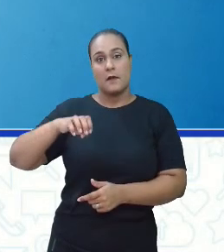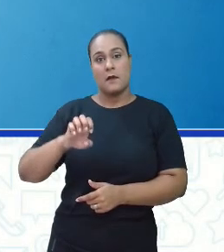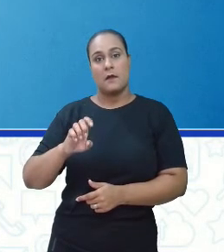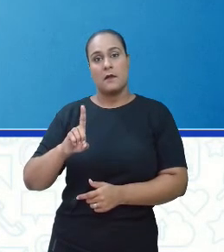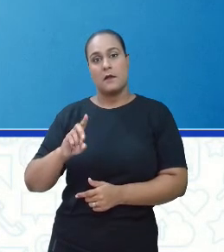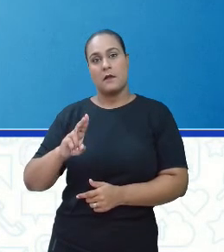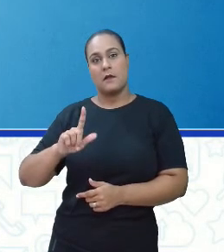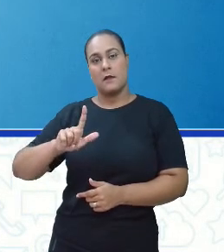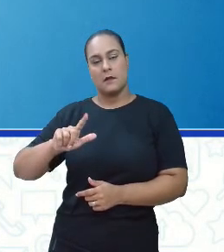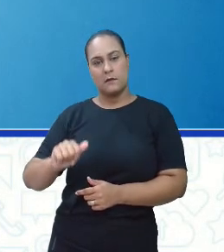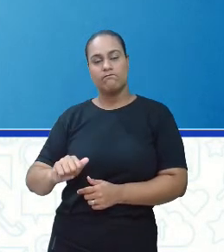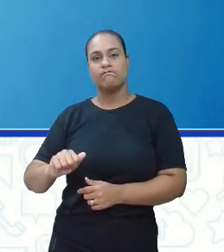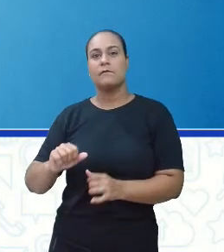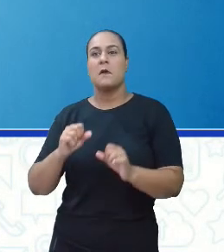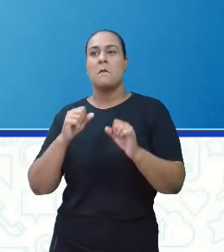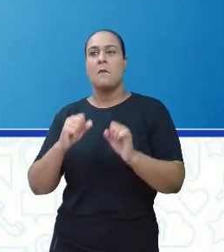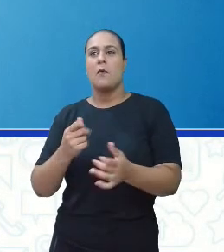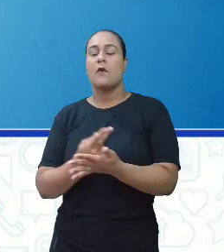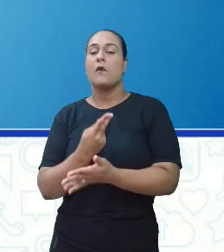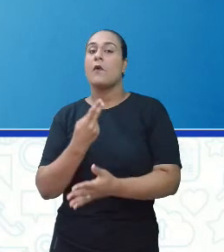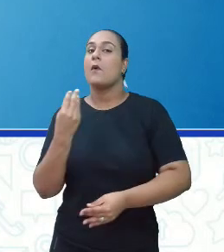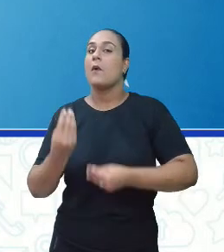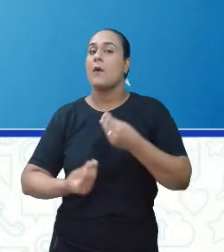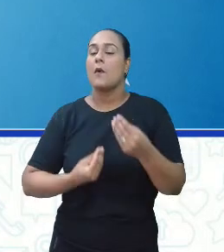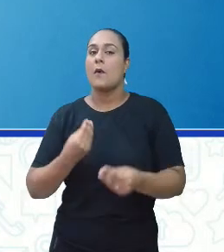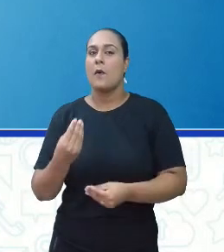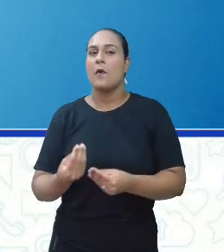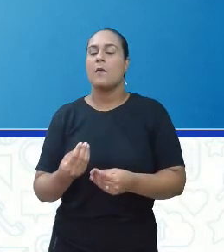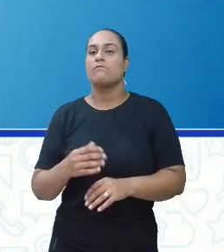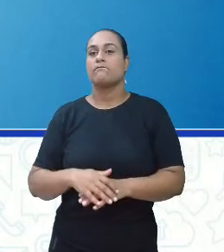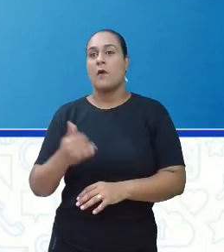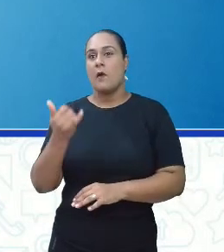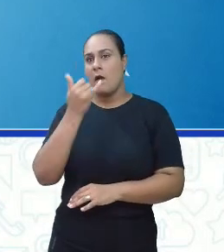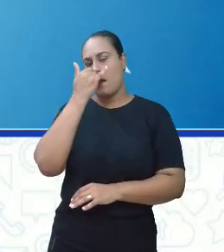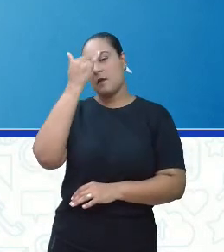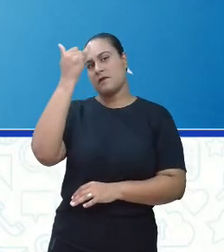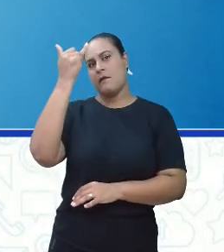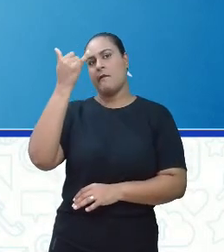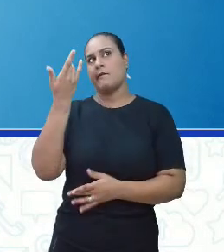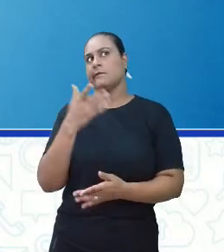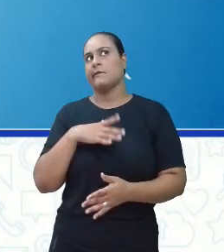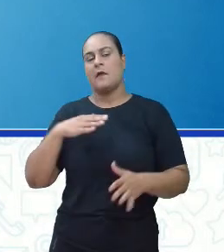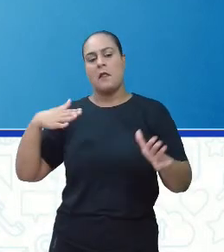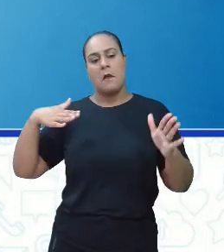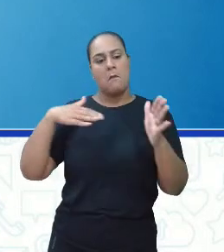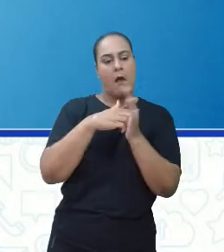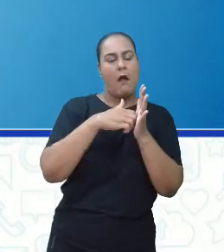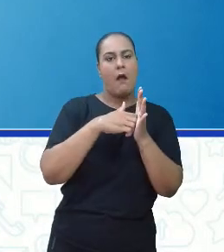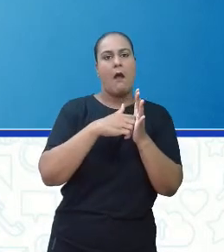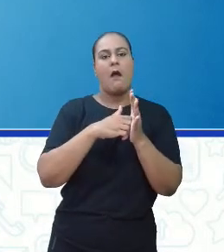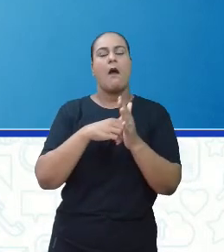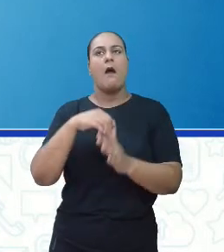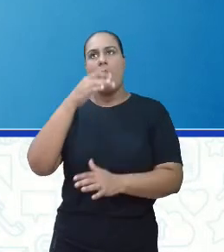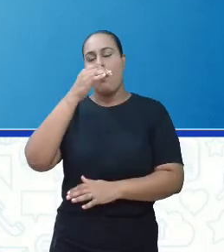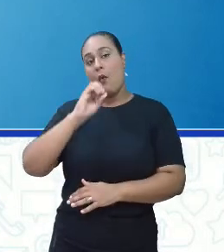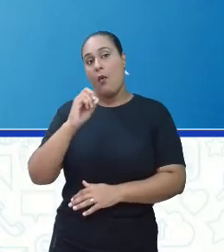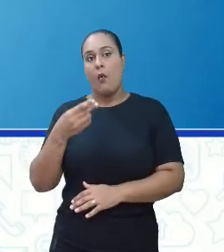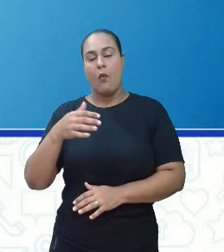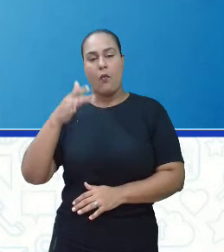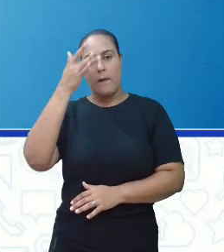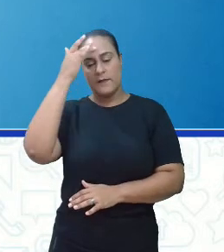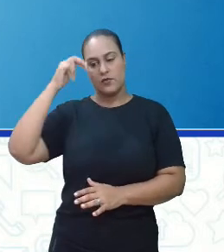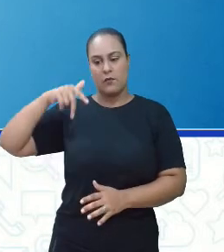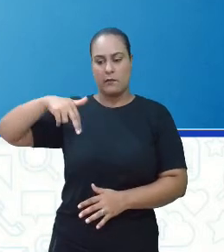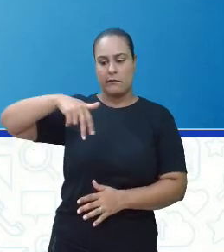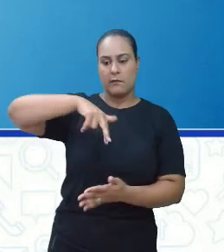medula pode ser ocasionado por um acidente, né, acidente de trânsito, uma queda, né, a questão aí